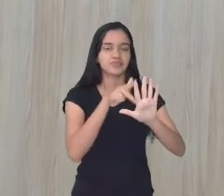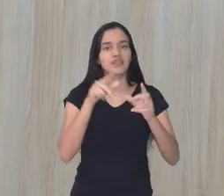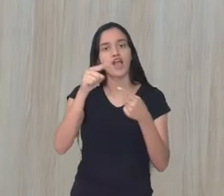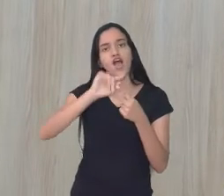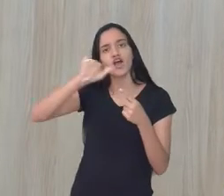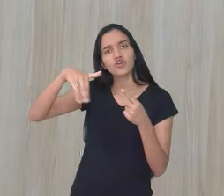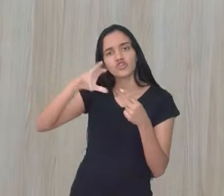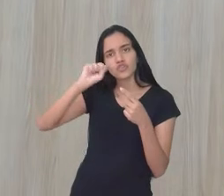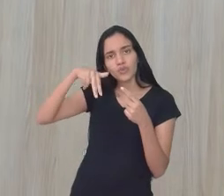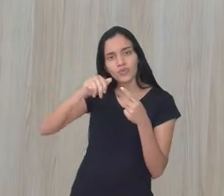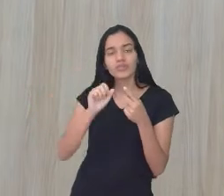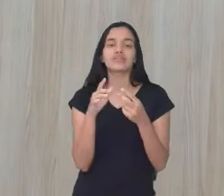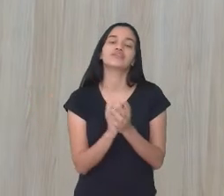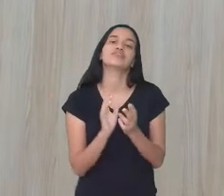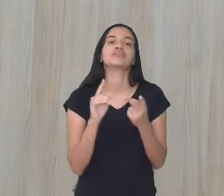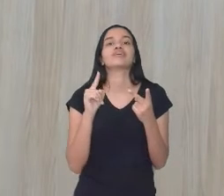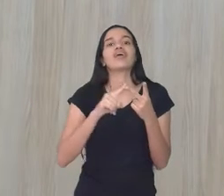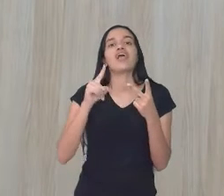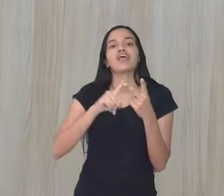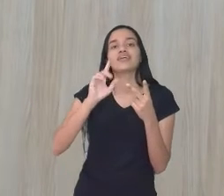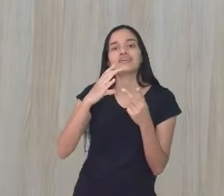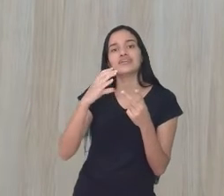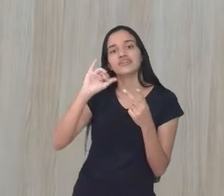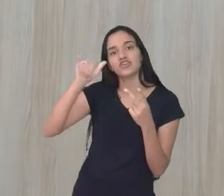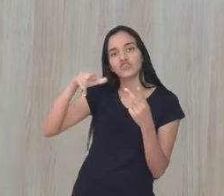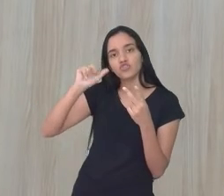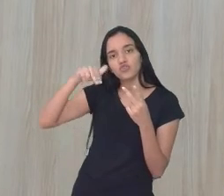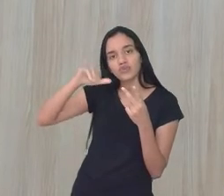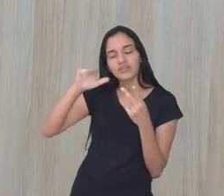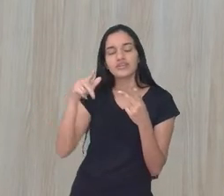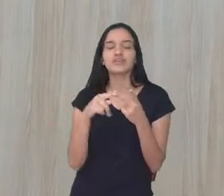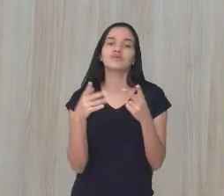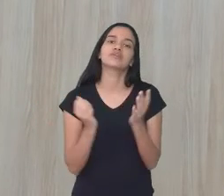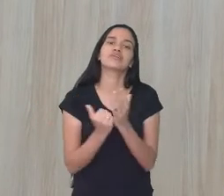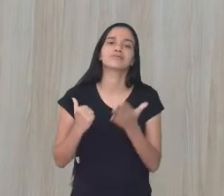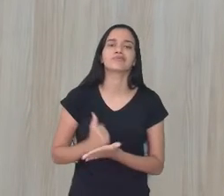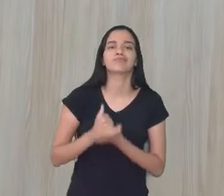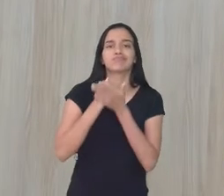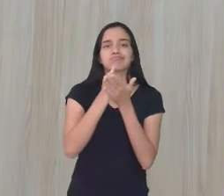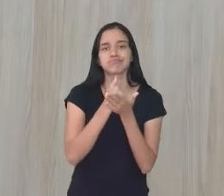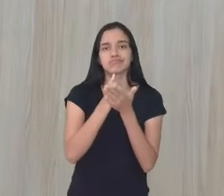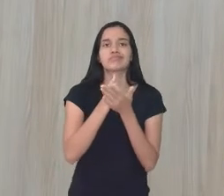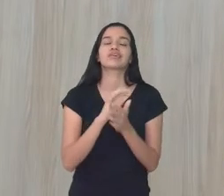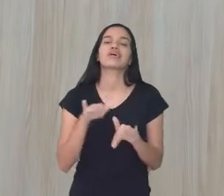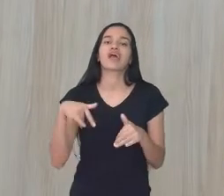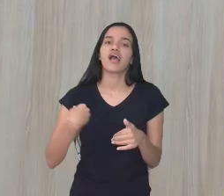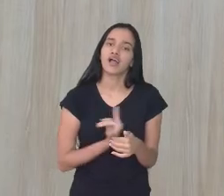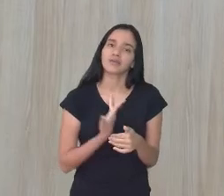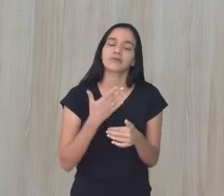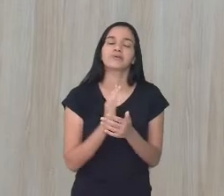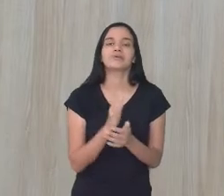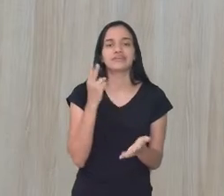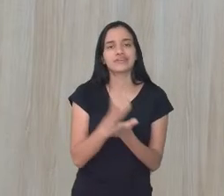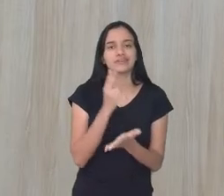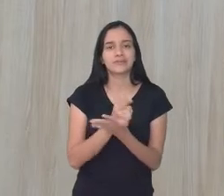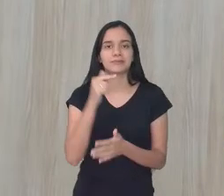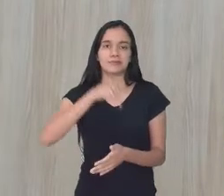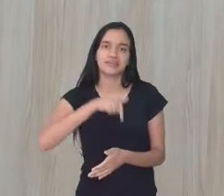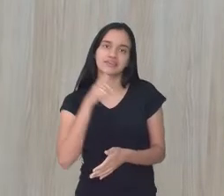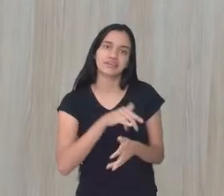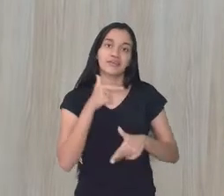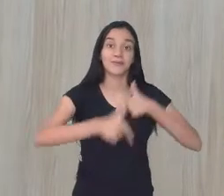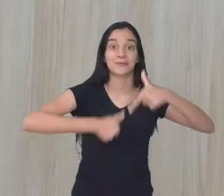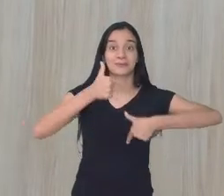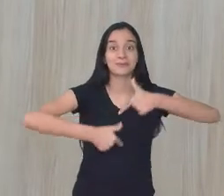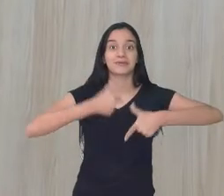Jonas, Juninho, beijo bem grande, sempre dá apoio aqui a gente, certo? Tá sempre aqui na correria, por